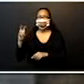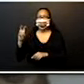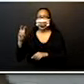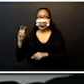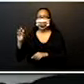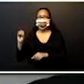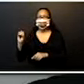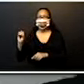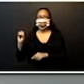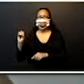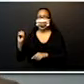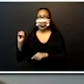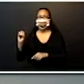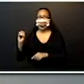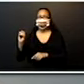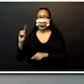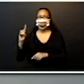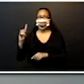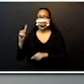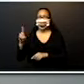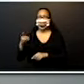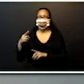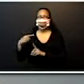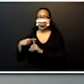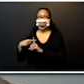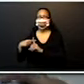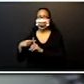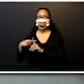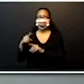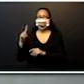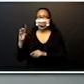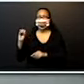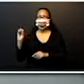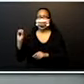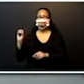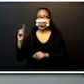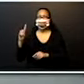150. 1.000 mais 100, 1.100.